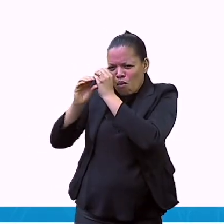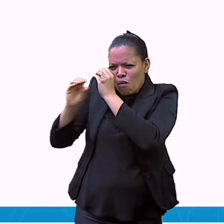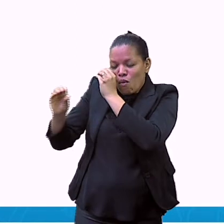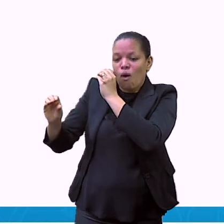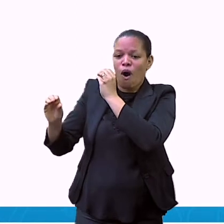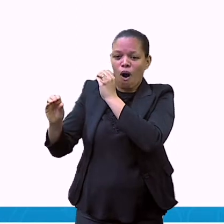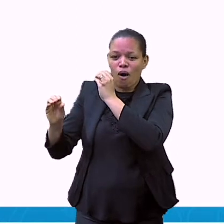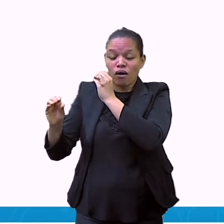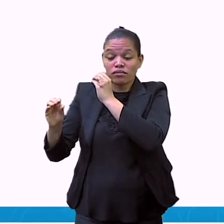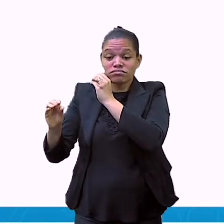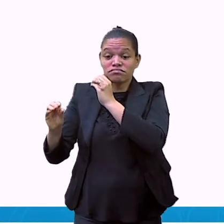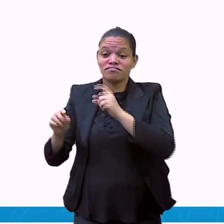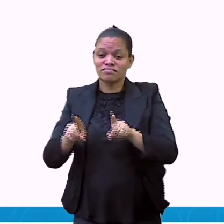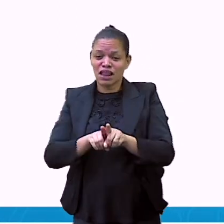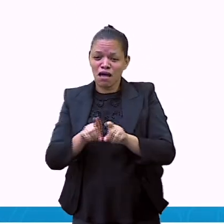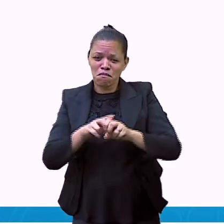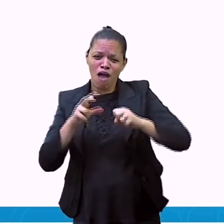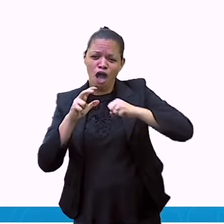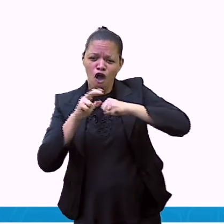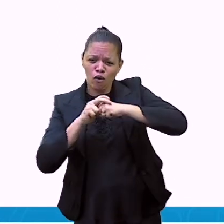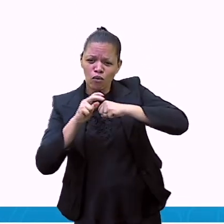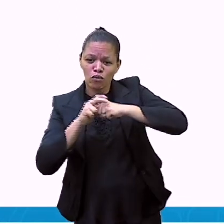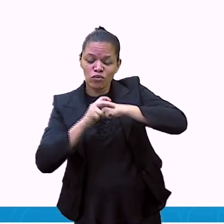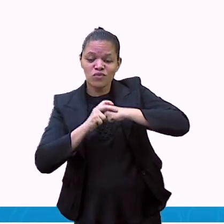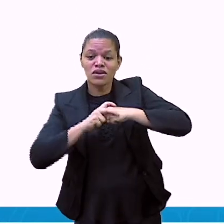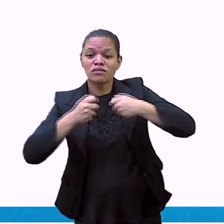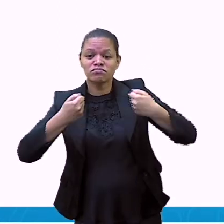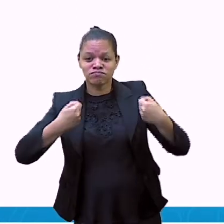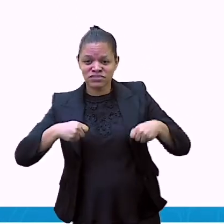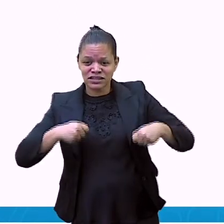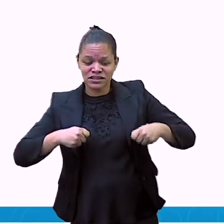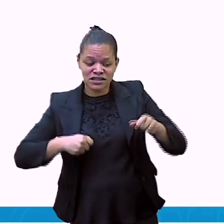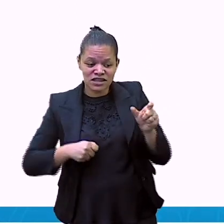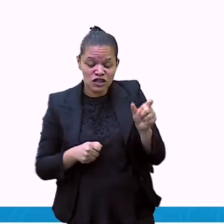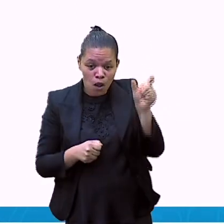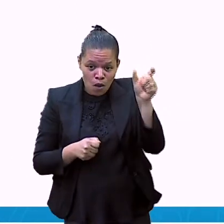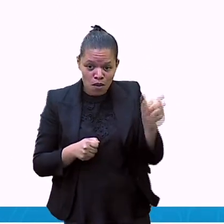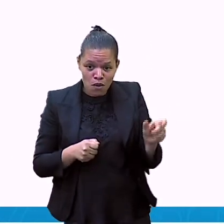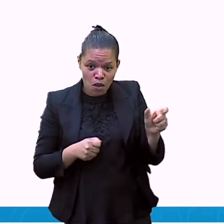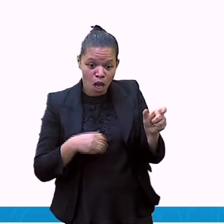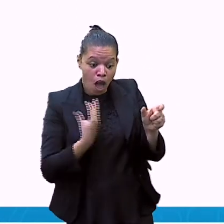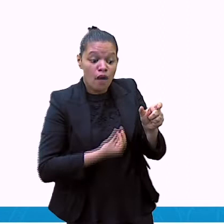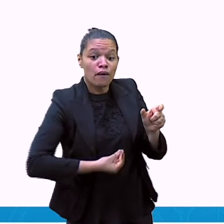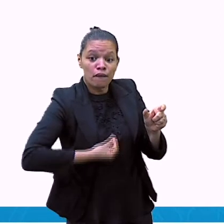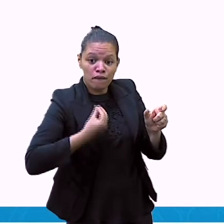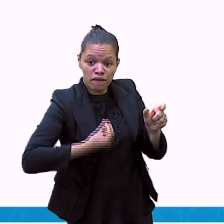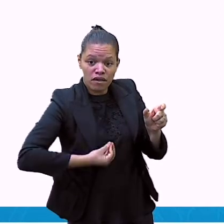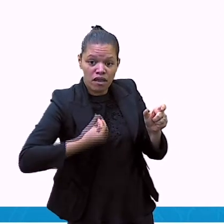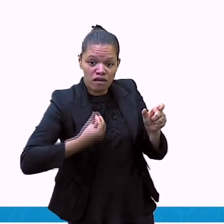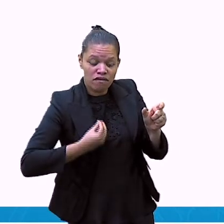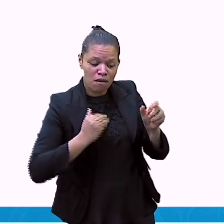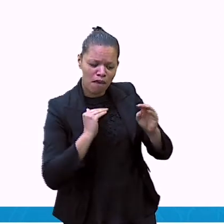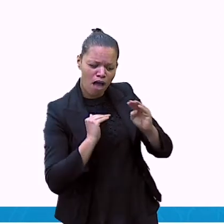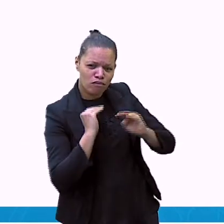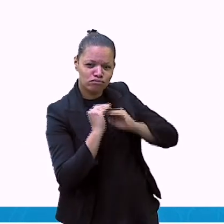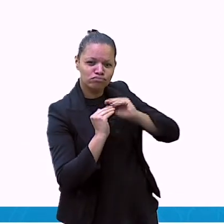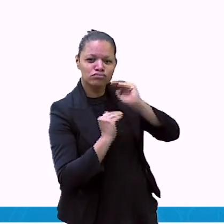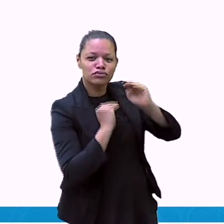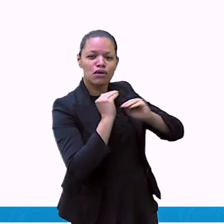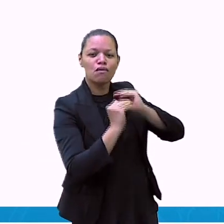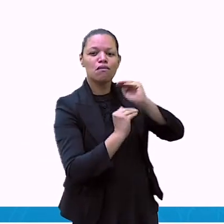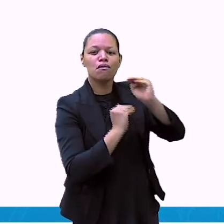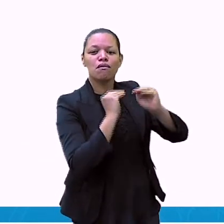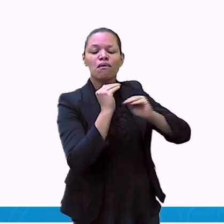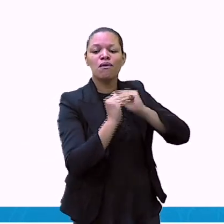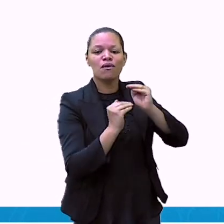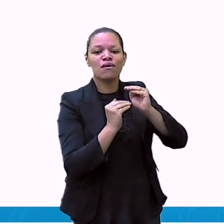para poder se desenvolver. Caso contrário, ele não realize suas atividades, não se